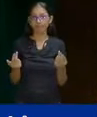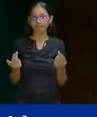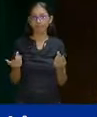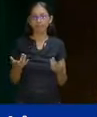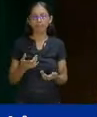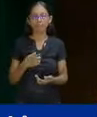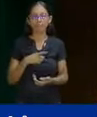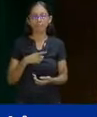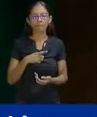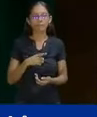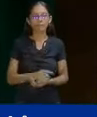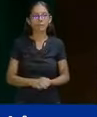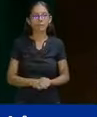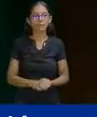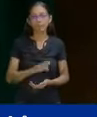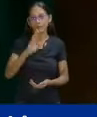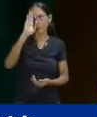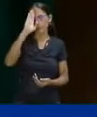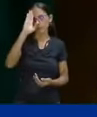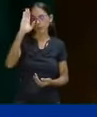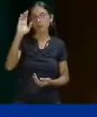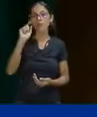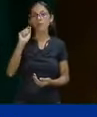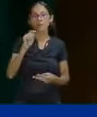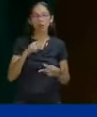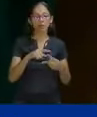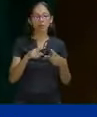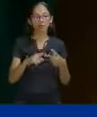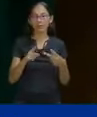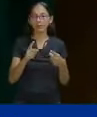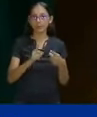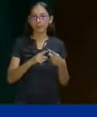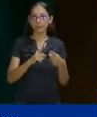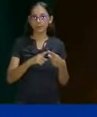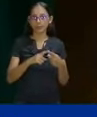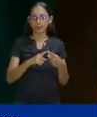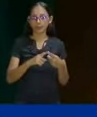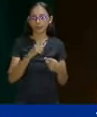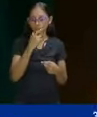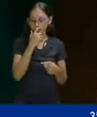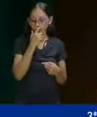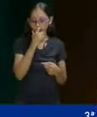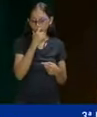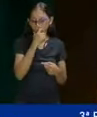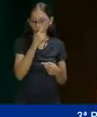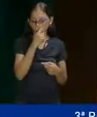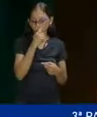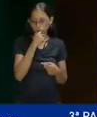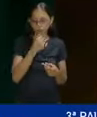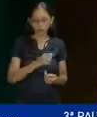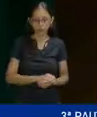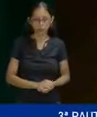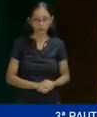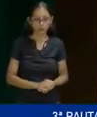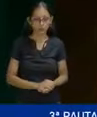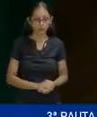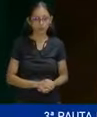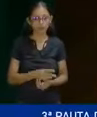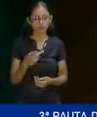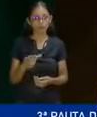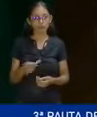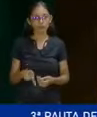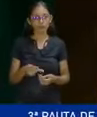preta. Que estão aqui colocadas. A primeira, em que perfilhou o acórdão desta